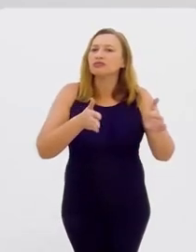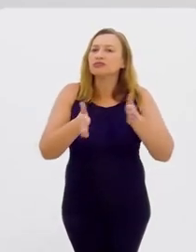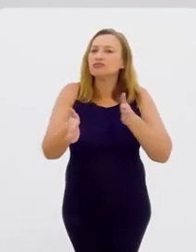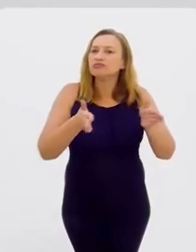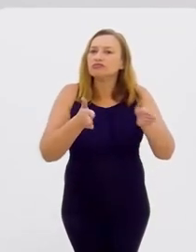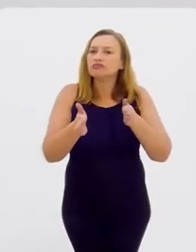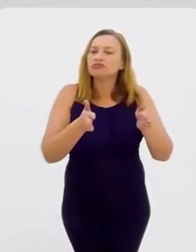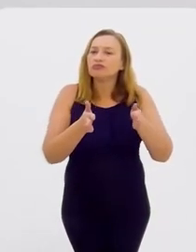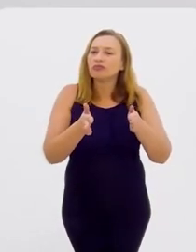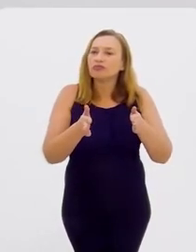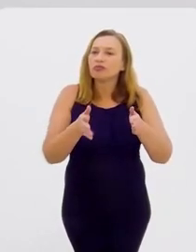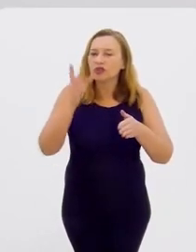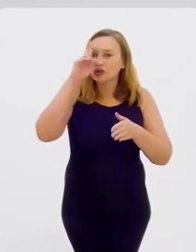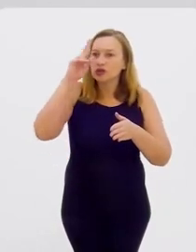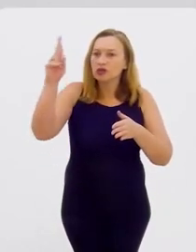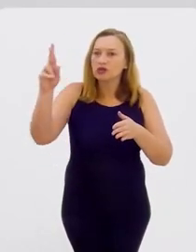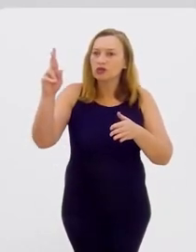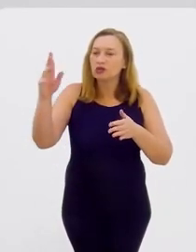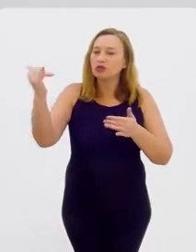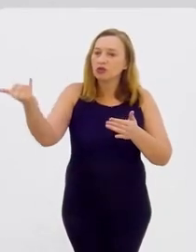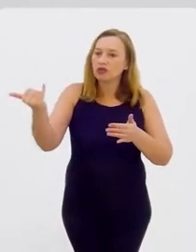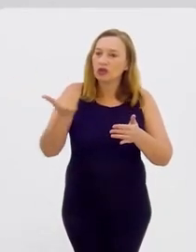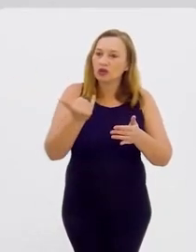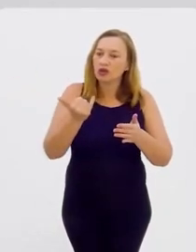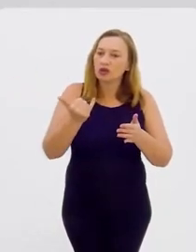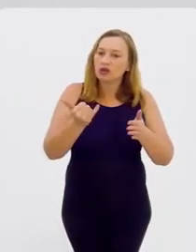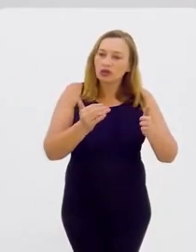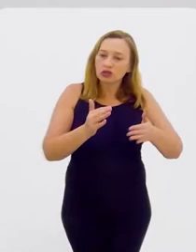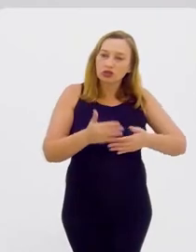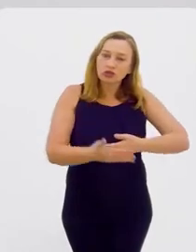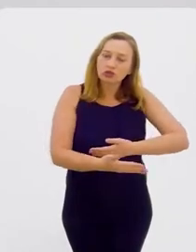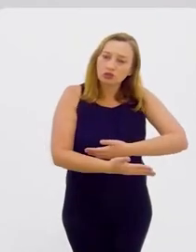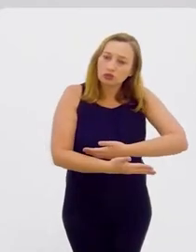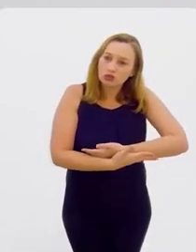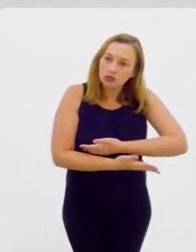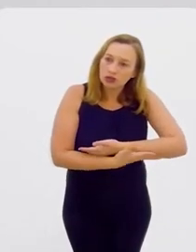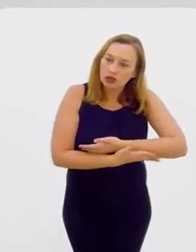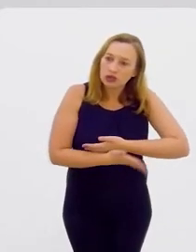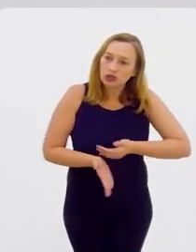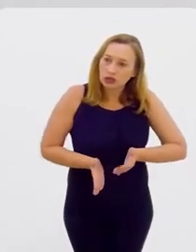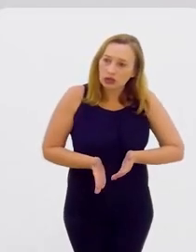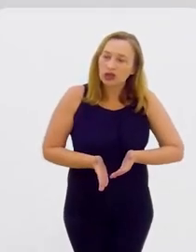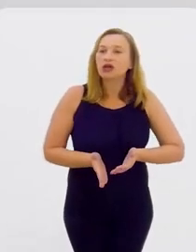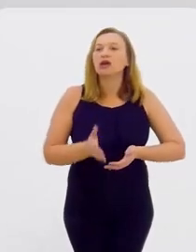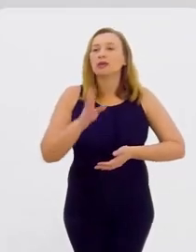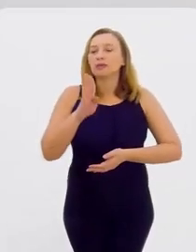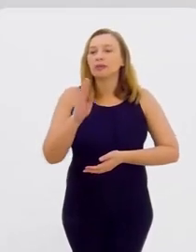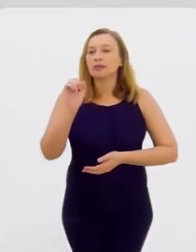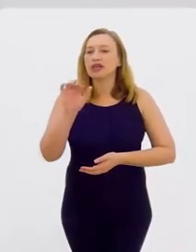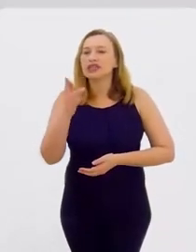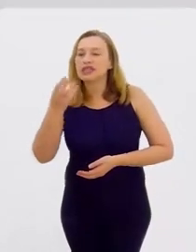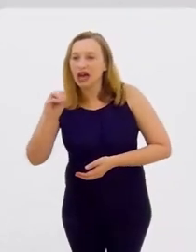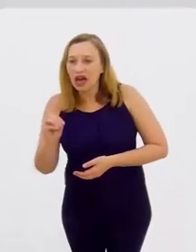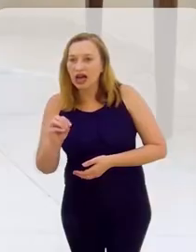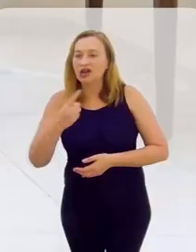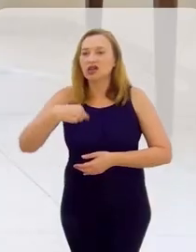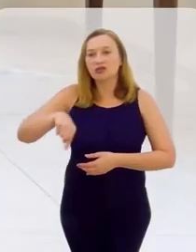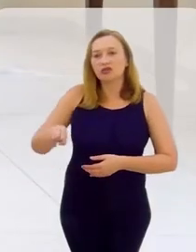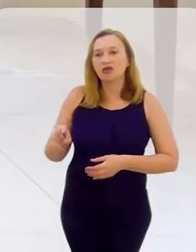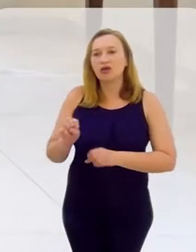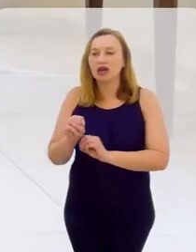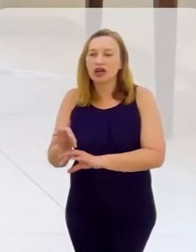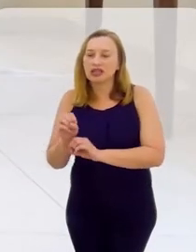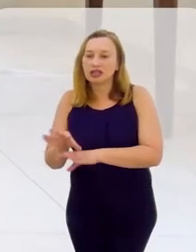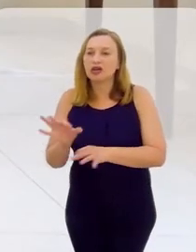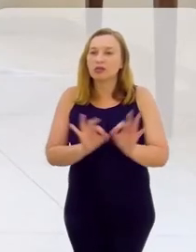nesse tempo, nesse período que o senhor me passou desde o berçário, desde que ele foi para as aulas, É,